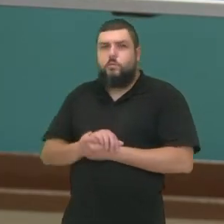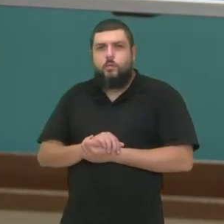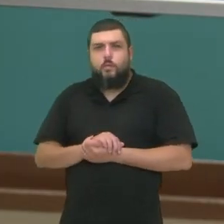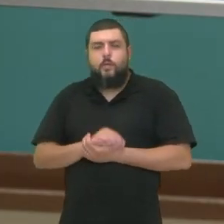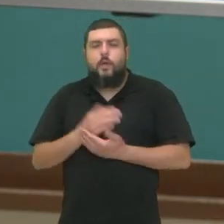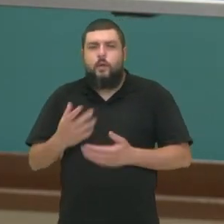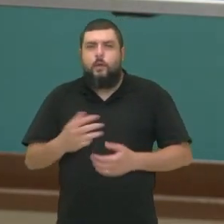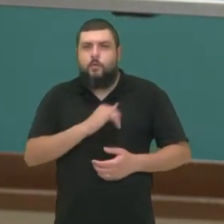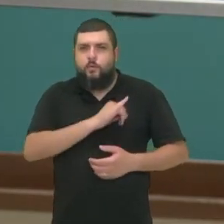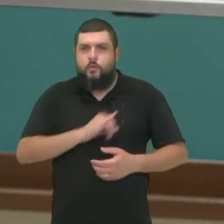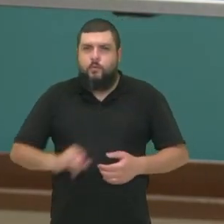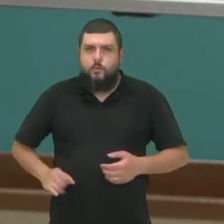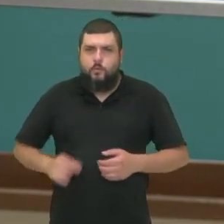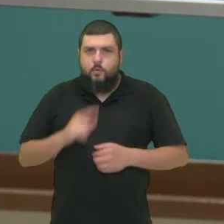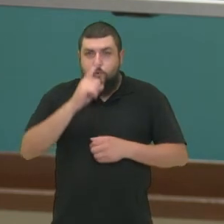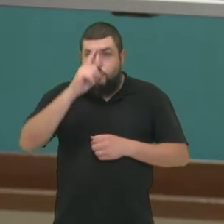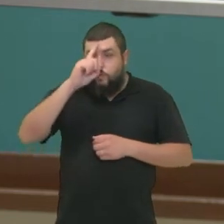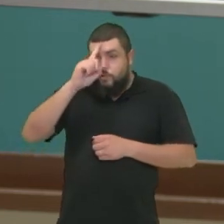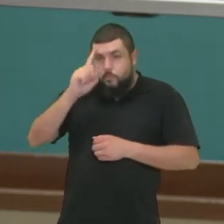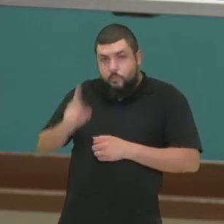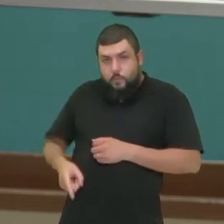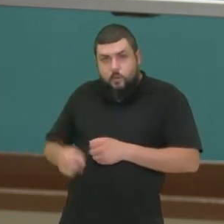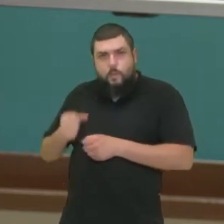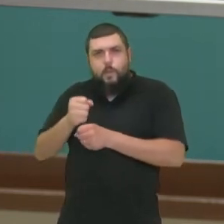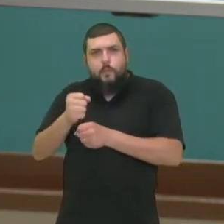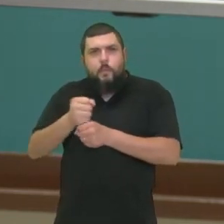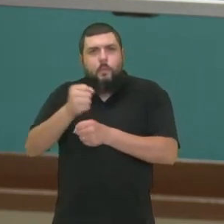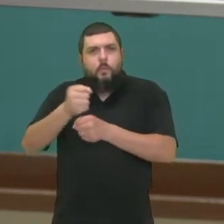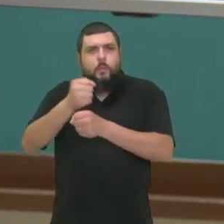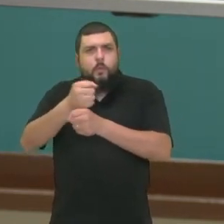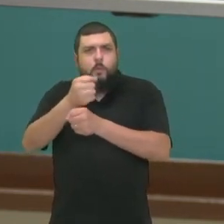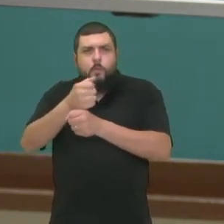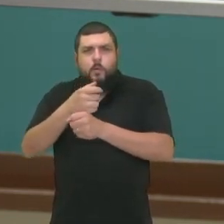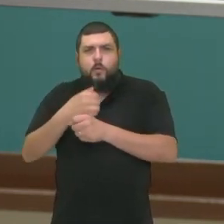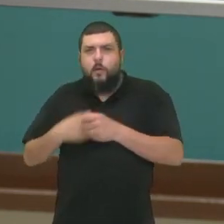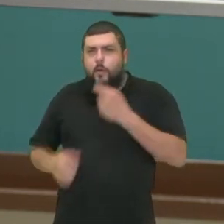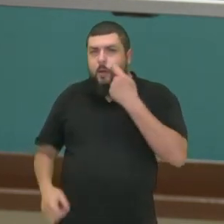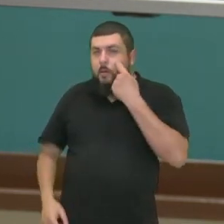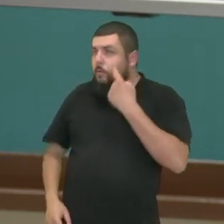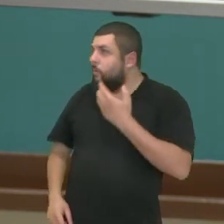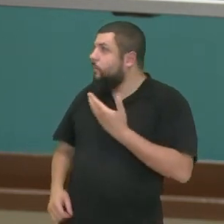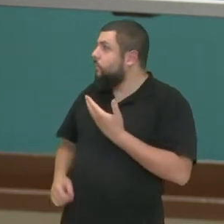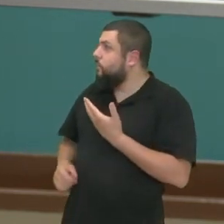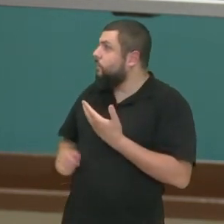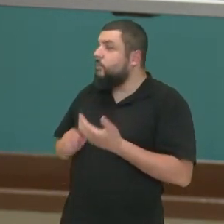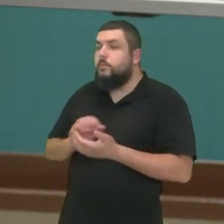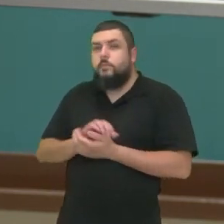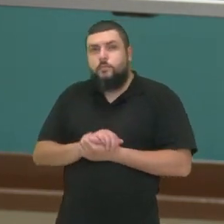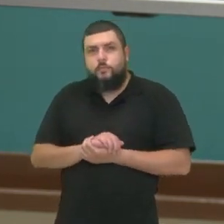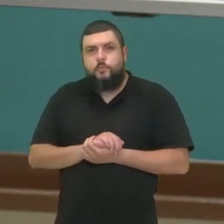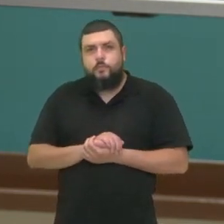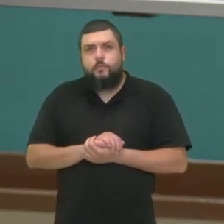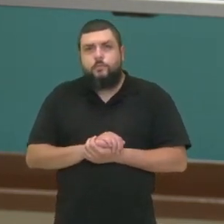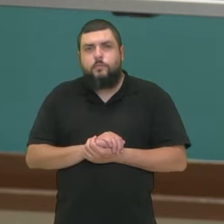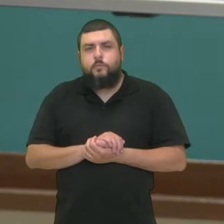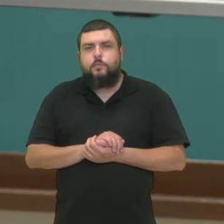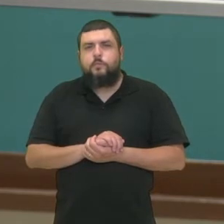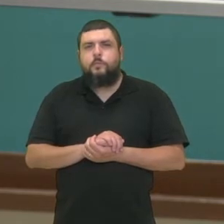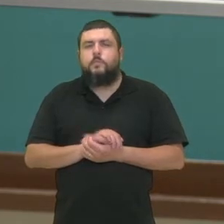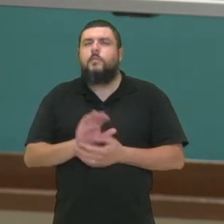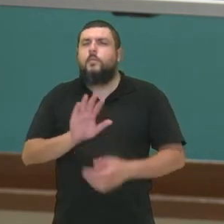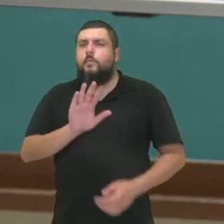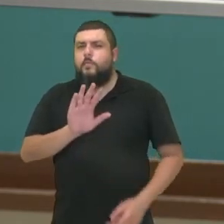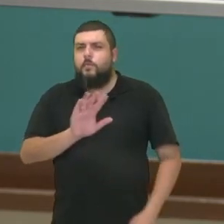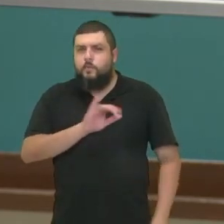mandavam construir vários arcos triunfais em homenagem. Não por muito pouco tempo não, viu? E depois do Império Romano,